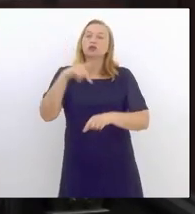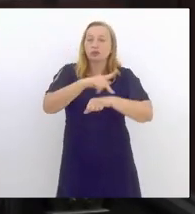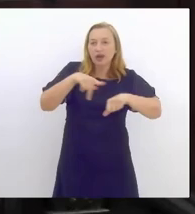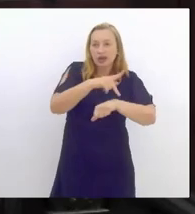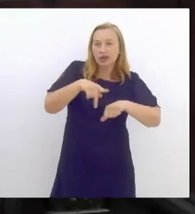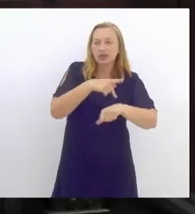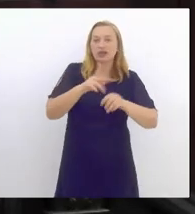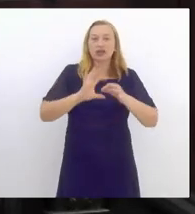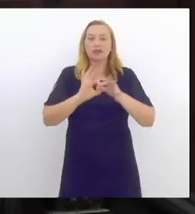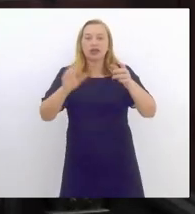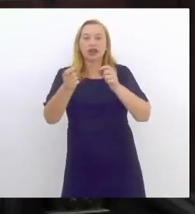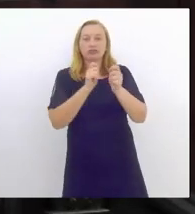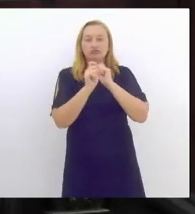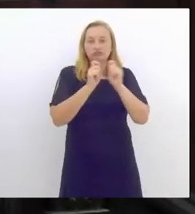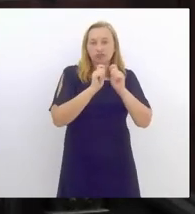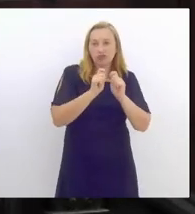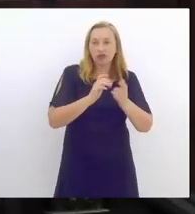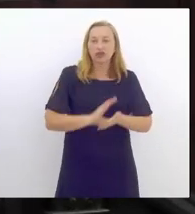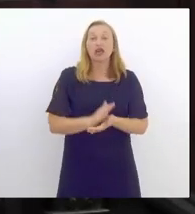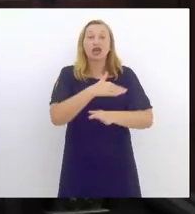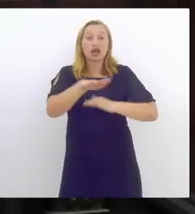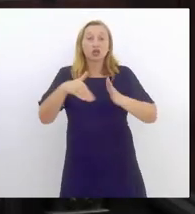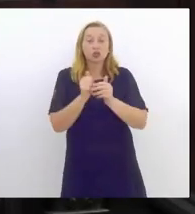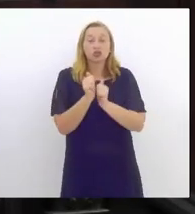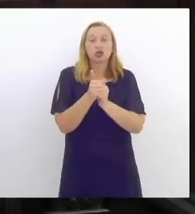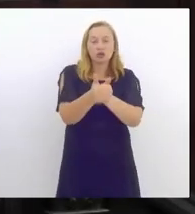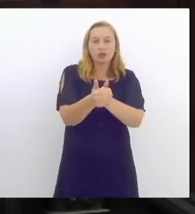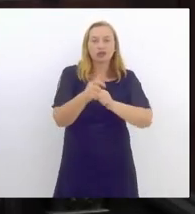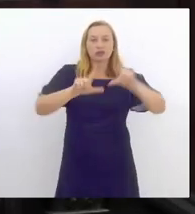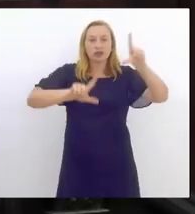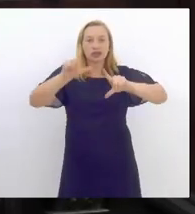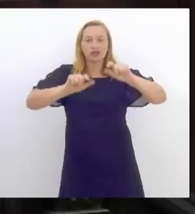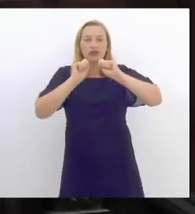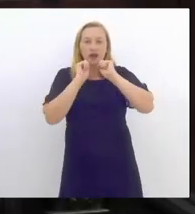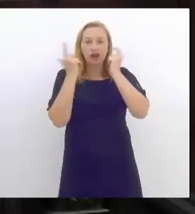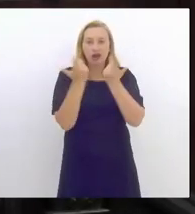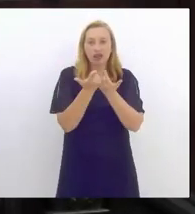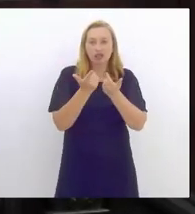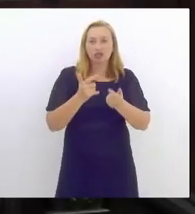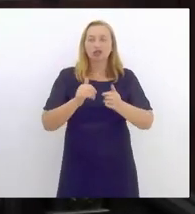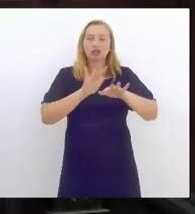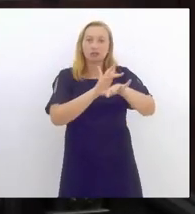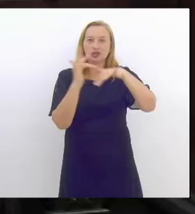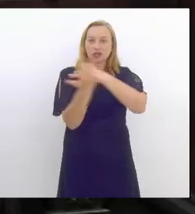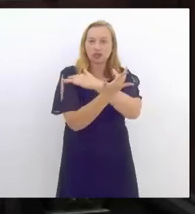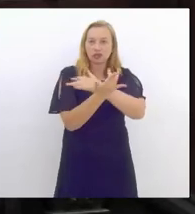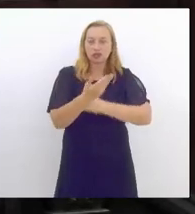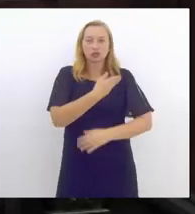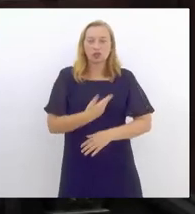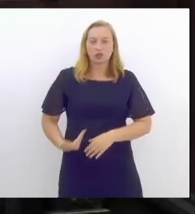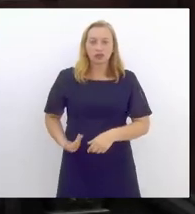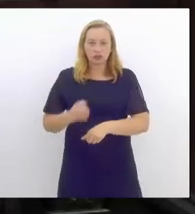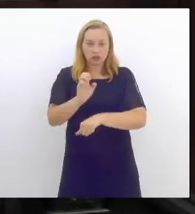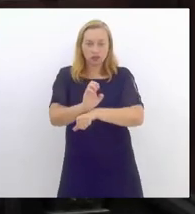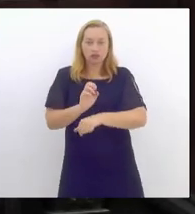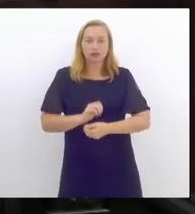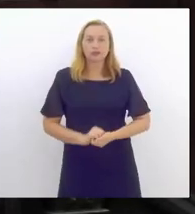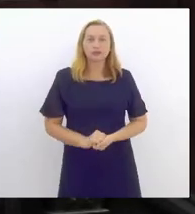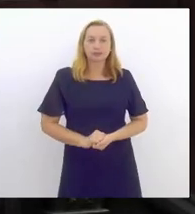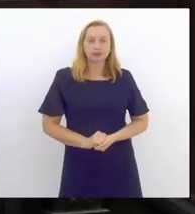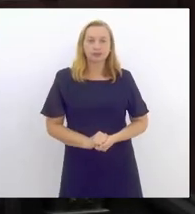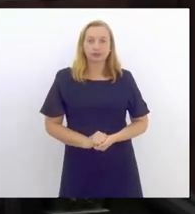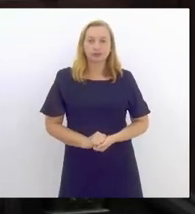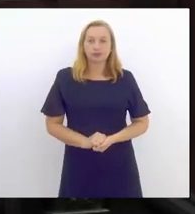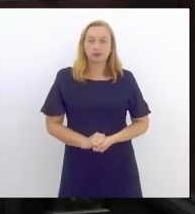imprensa. E a todos que nos acompanham pela TV Alerj e pelas redes sociais do Governo do Estado. Não